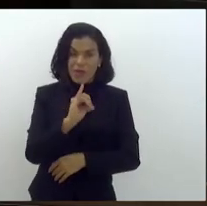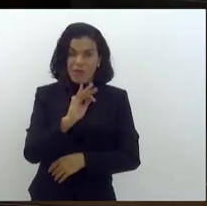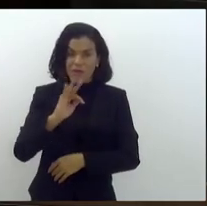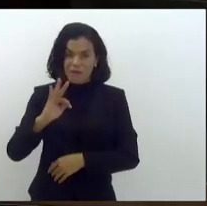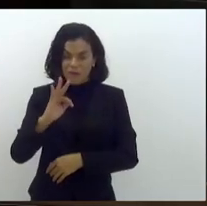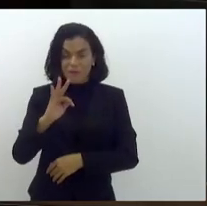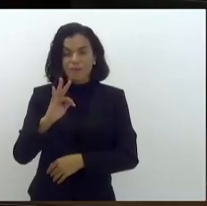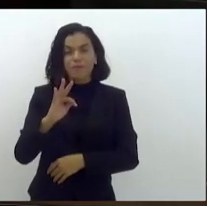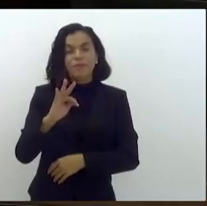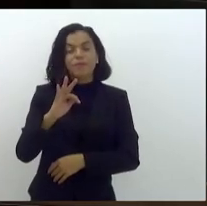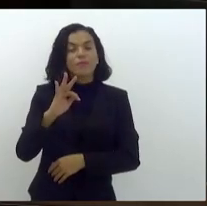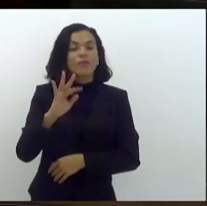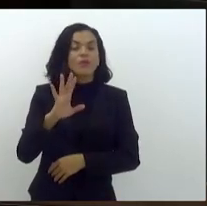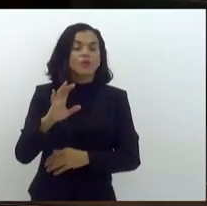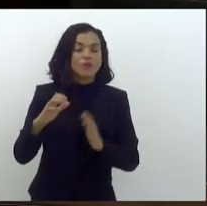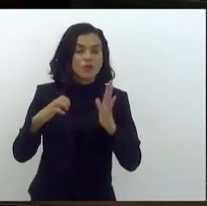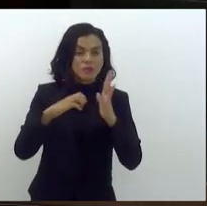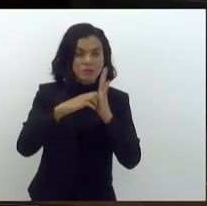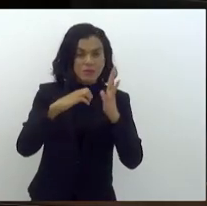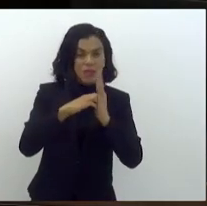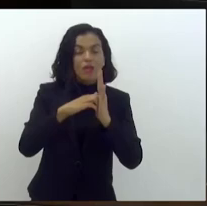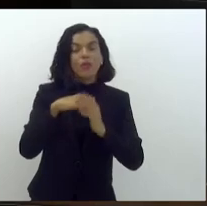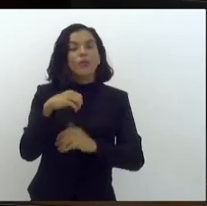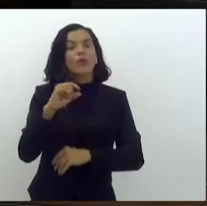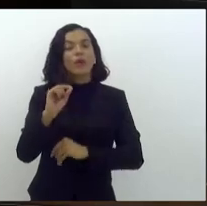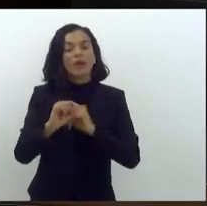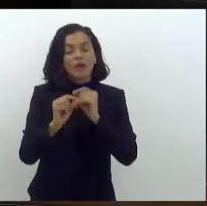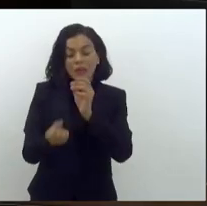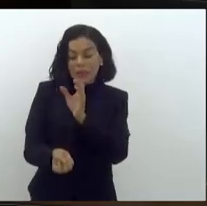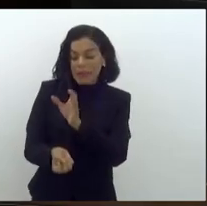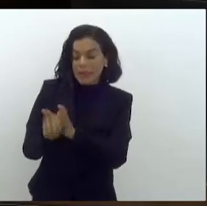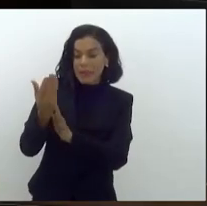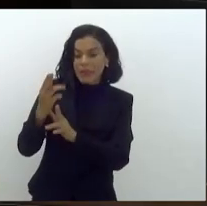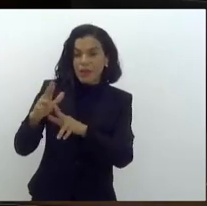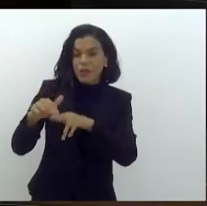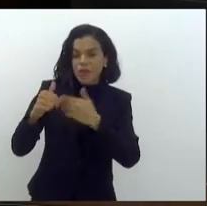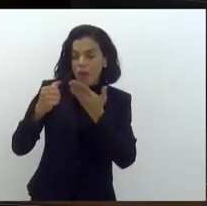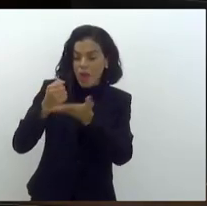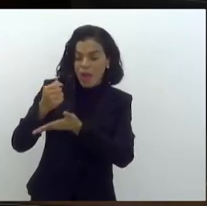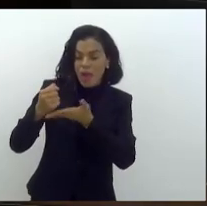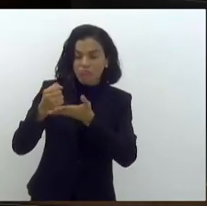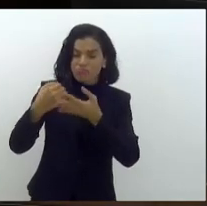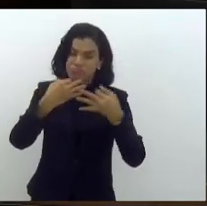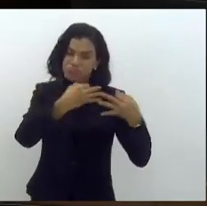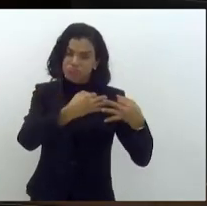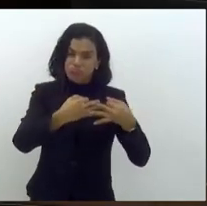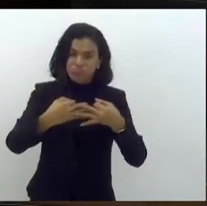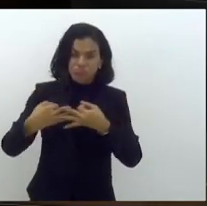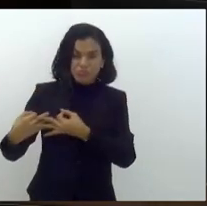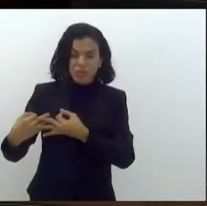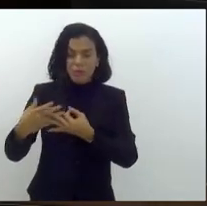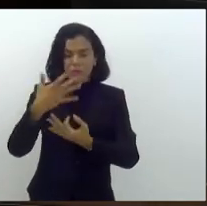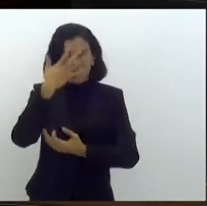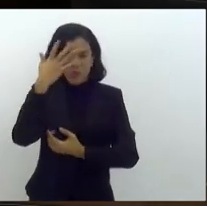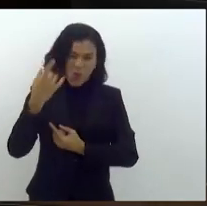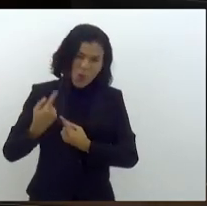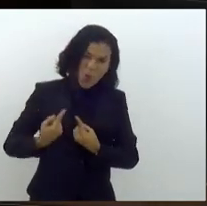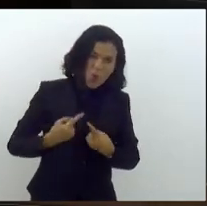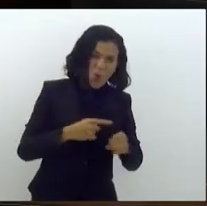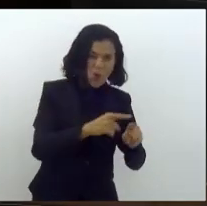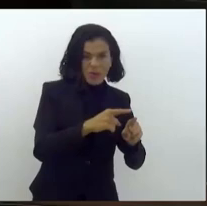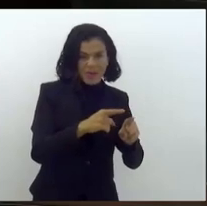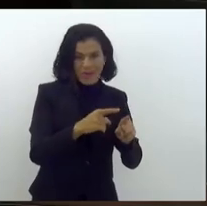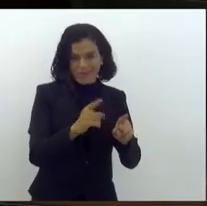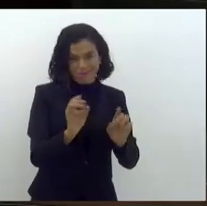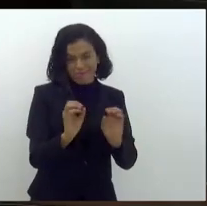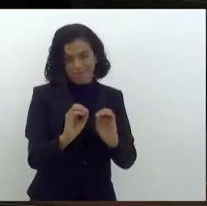do senado federal é uma proposta que nasceu com as bases corretas a me ouvir ninguém vai ser contra nenhum economista